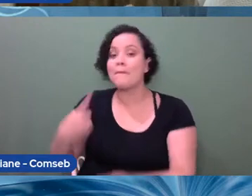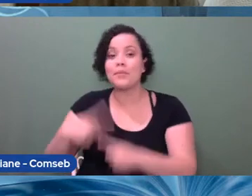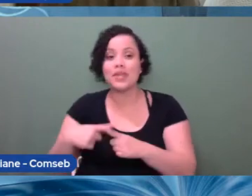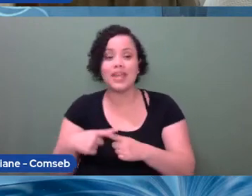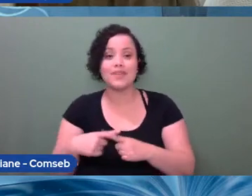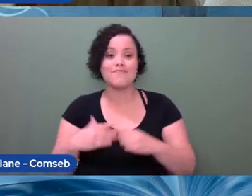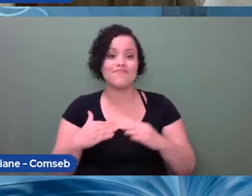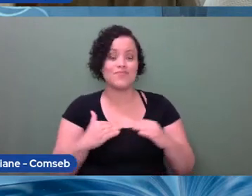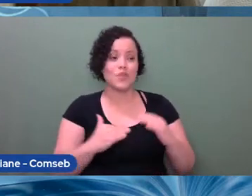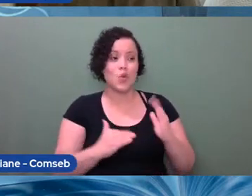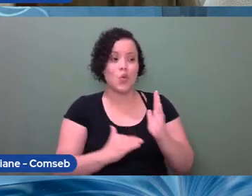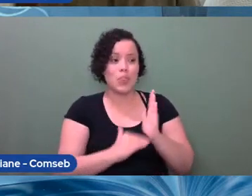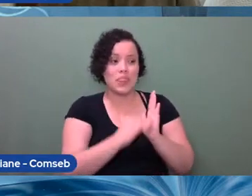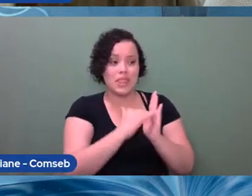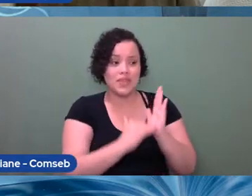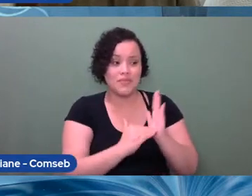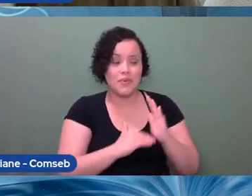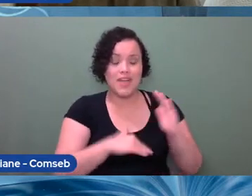não permite